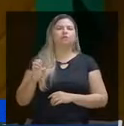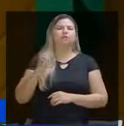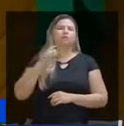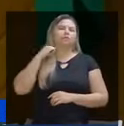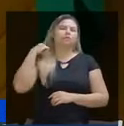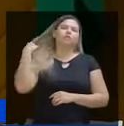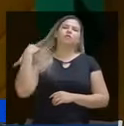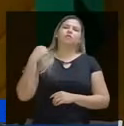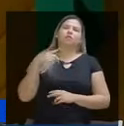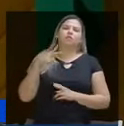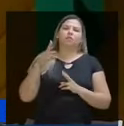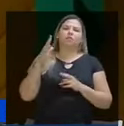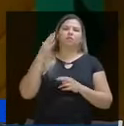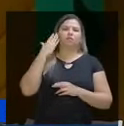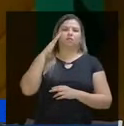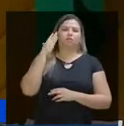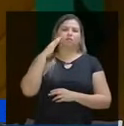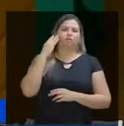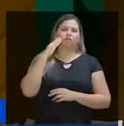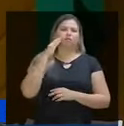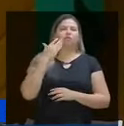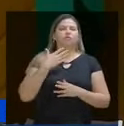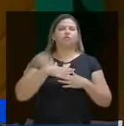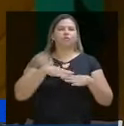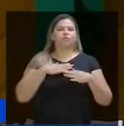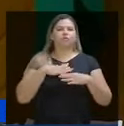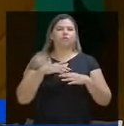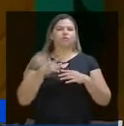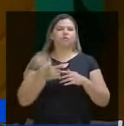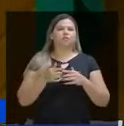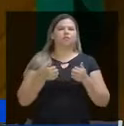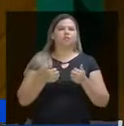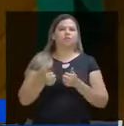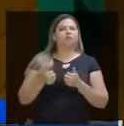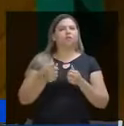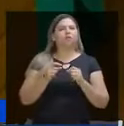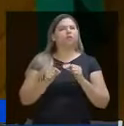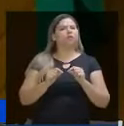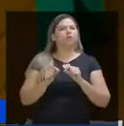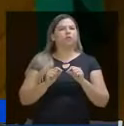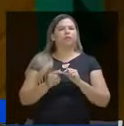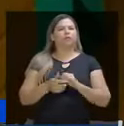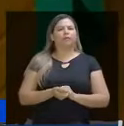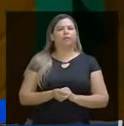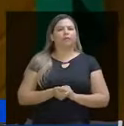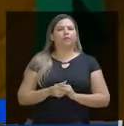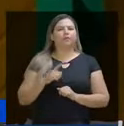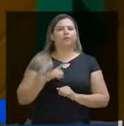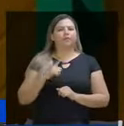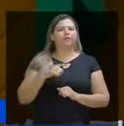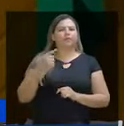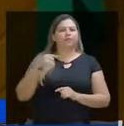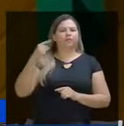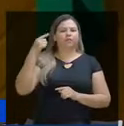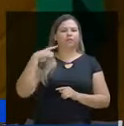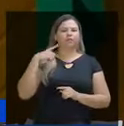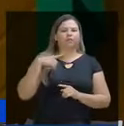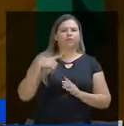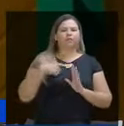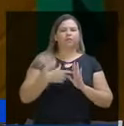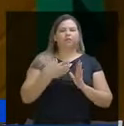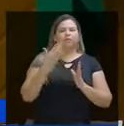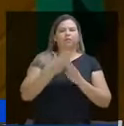e ilustrada no parecer ministerial, que foi realizada num agravo em recurso